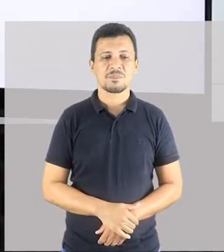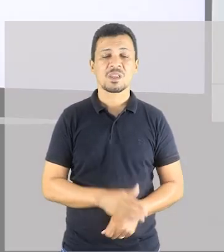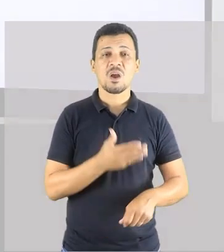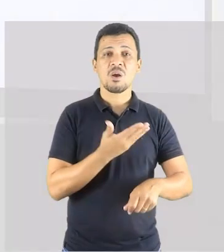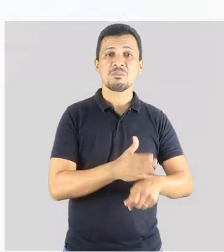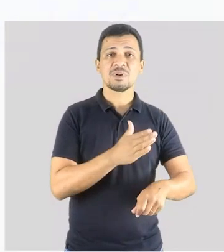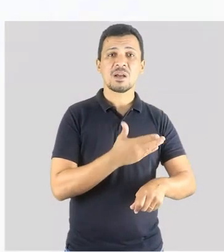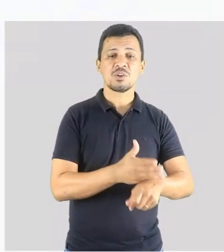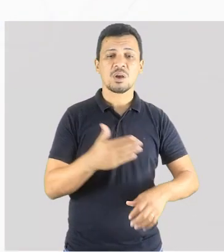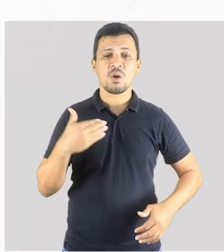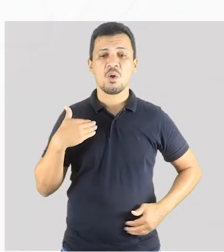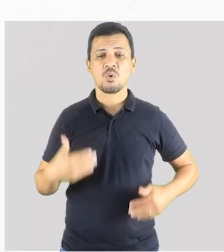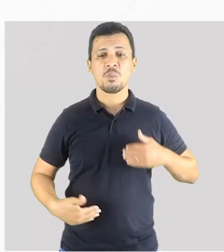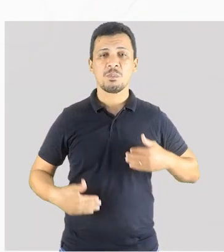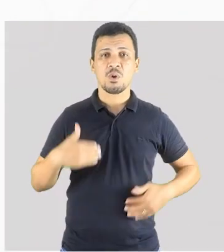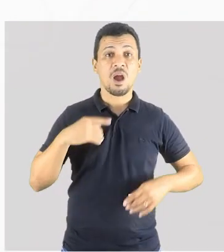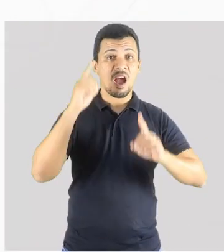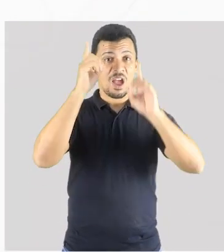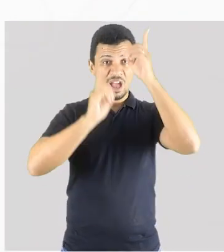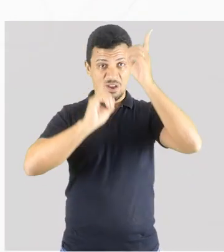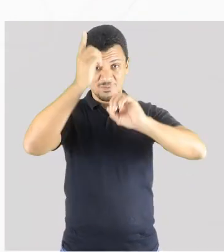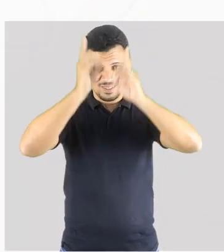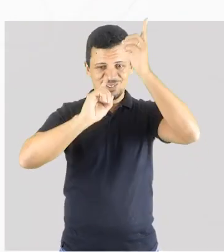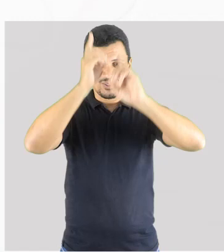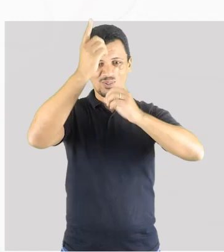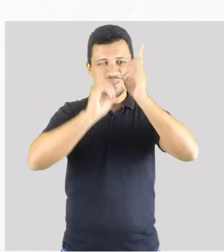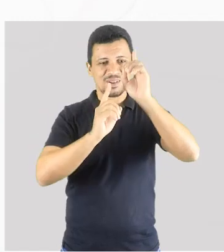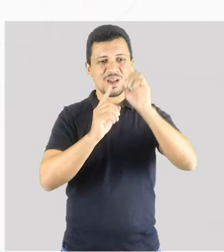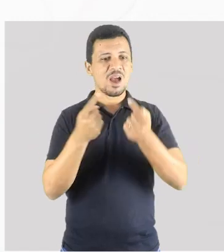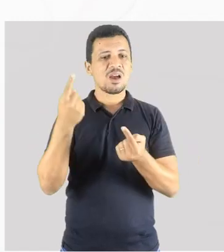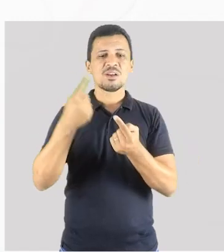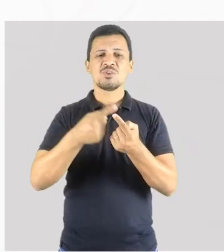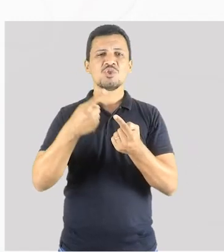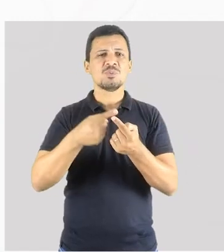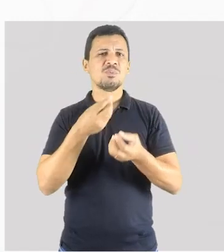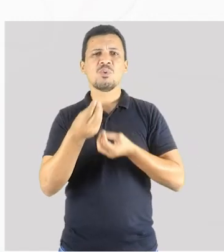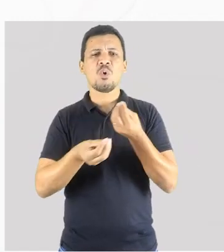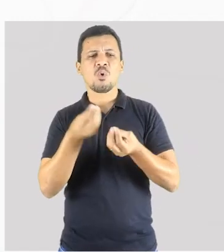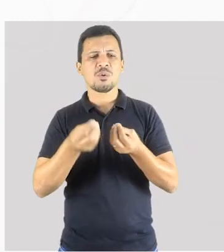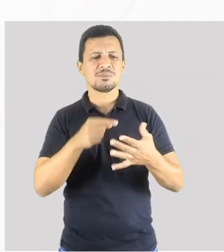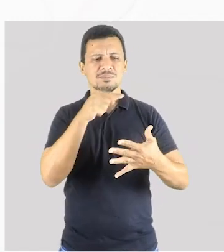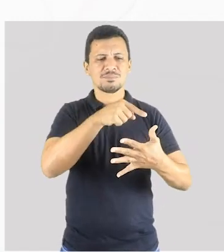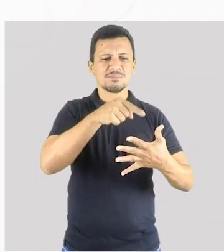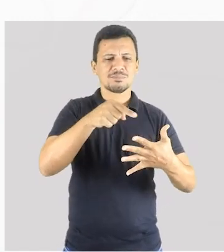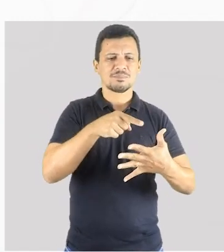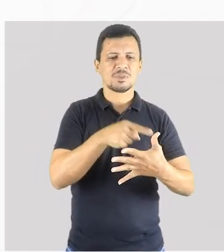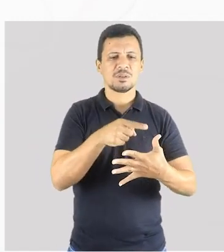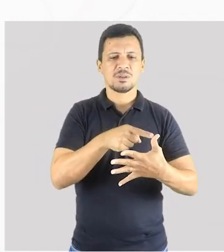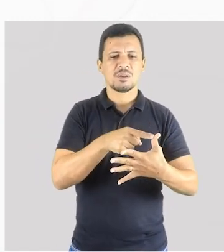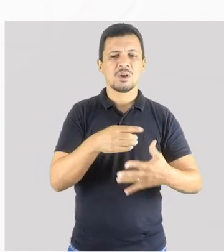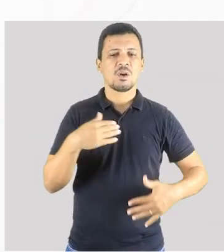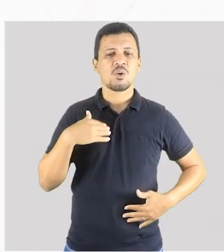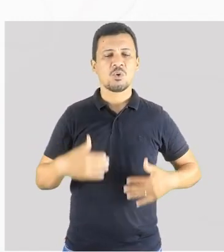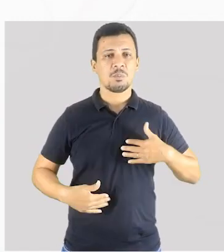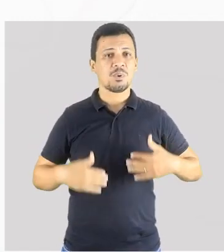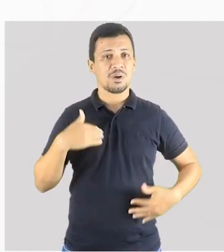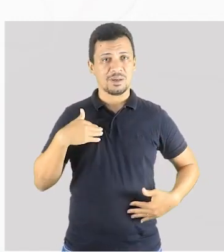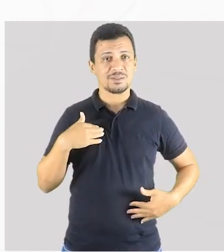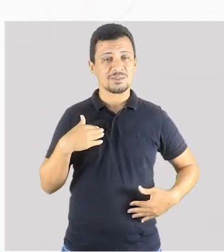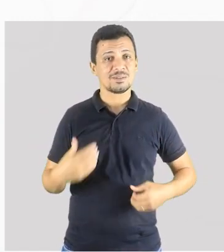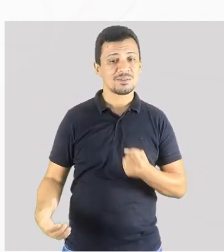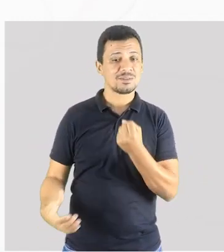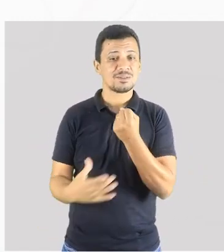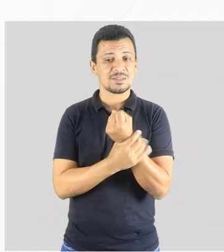As práticas corporais de aventura, elas são classificadas como, letra A, práticas corporais